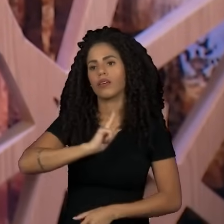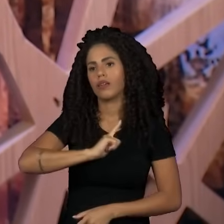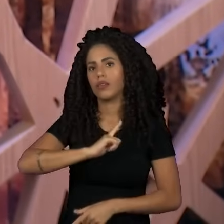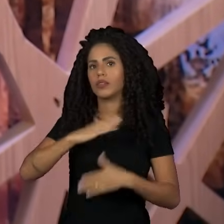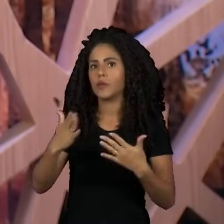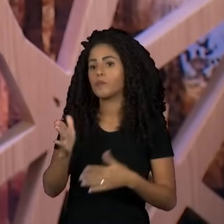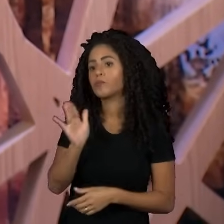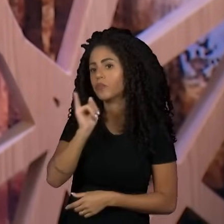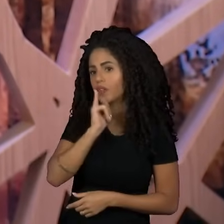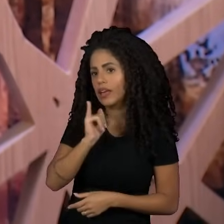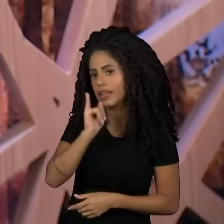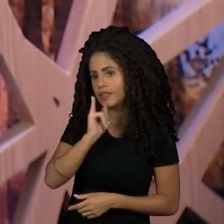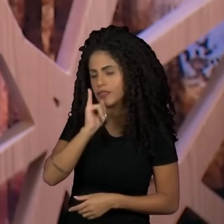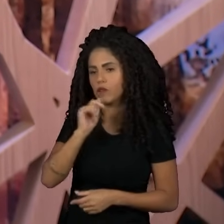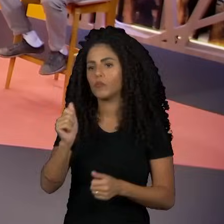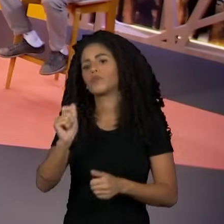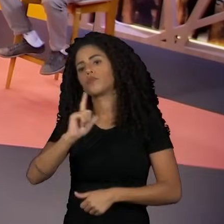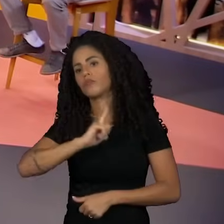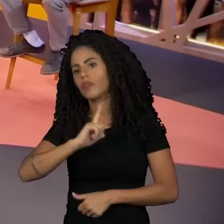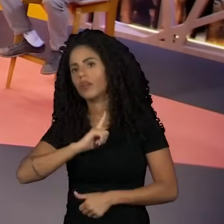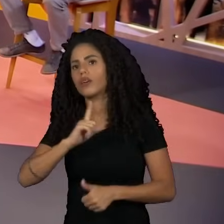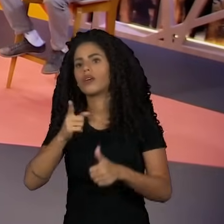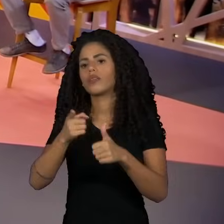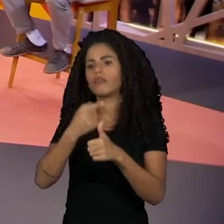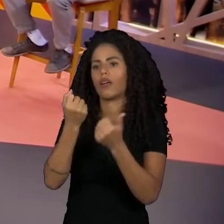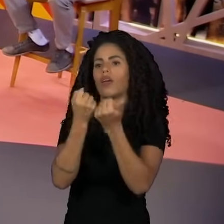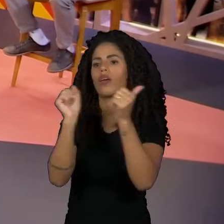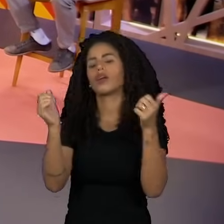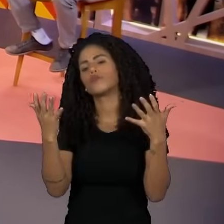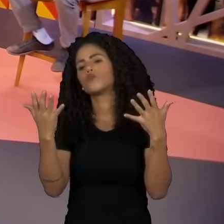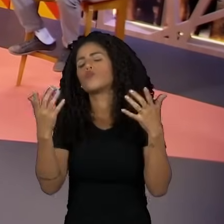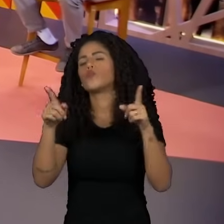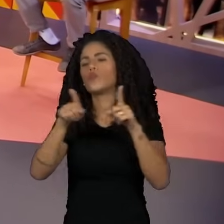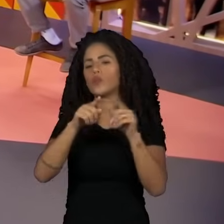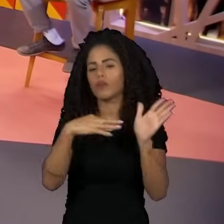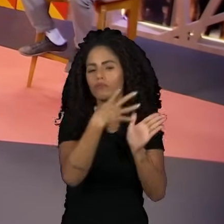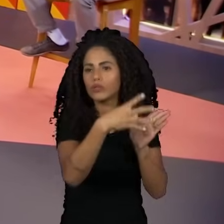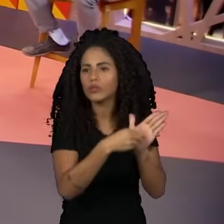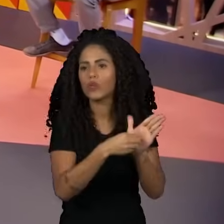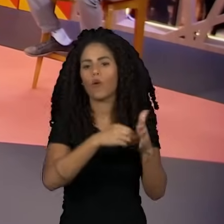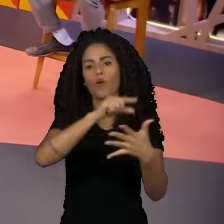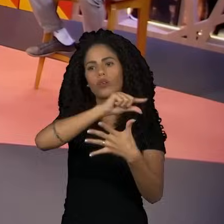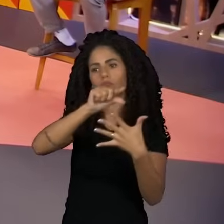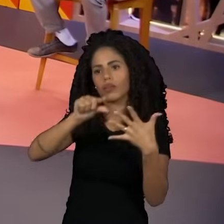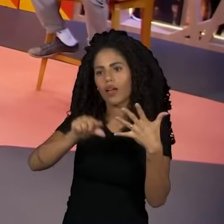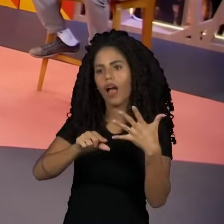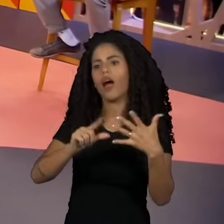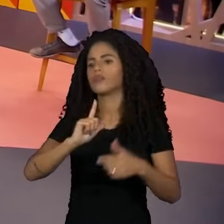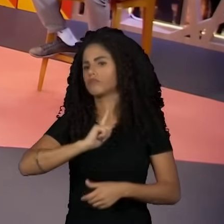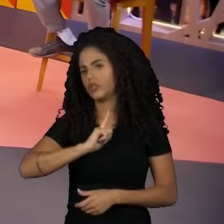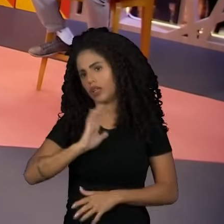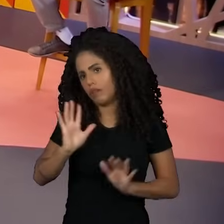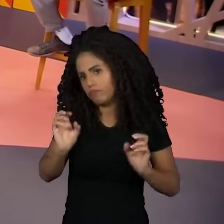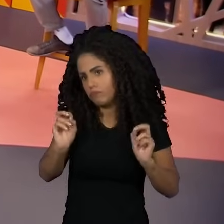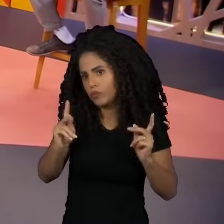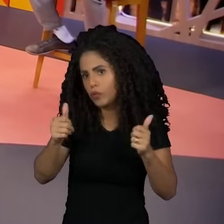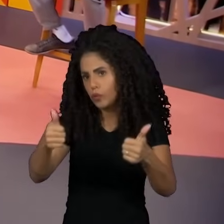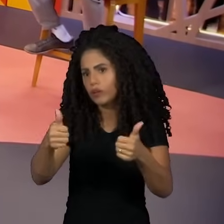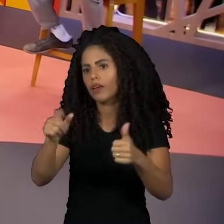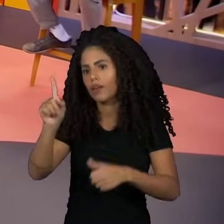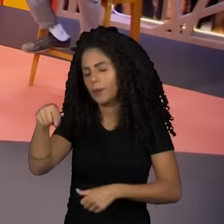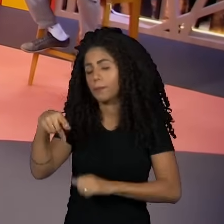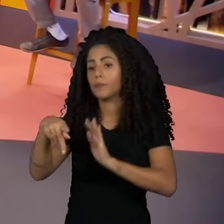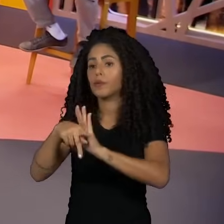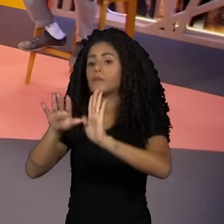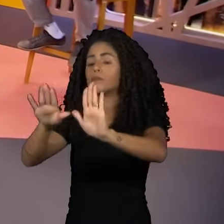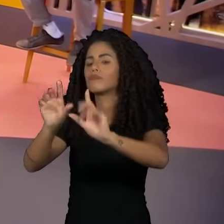dar como exemplo alguns biomas, né? Então, animais que tem na Mata Atlântica, na Amazônia, no Cerrado. Esses seriam os animais silvestres. Só